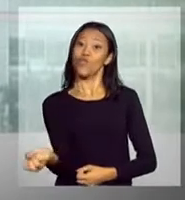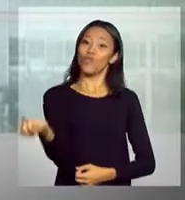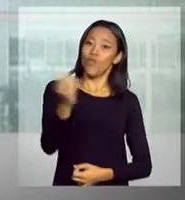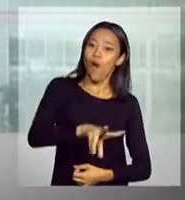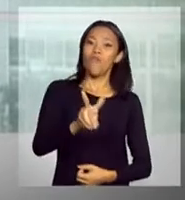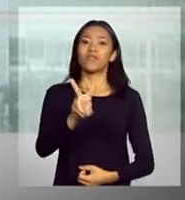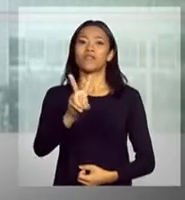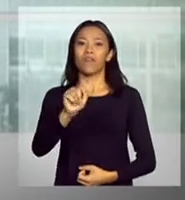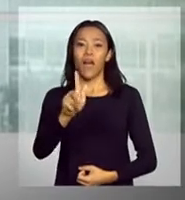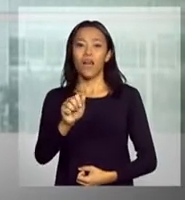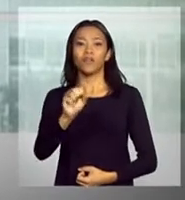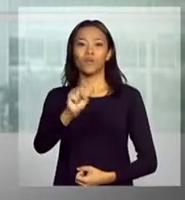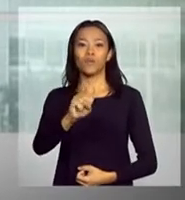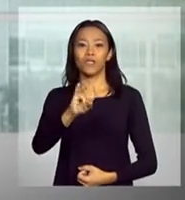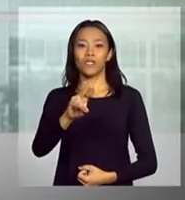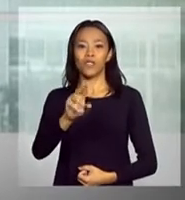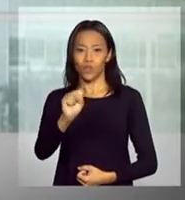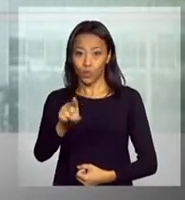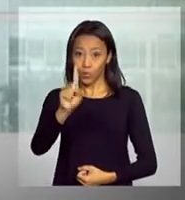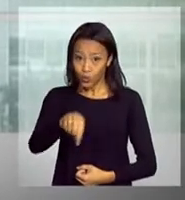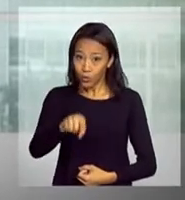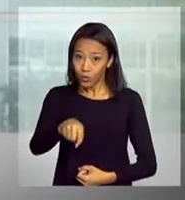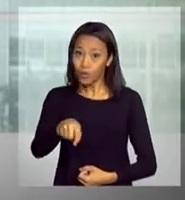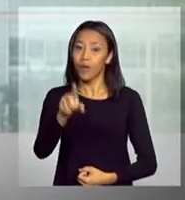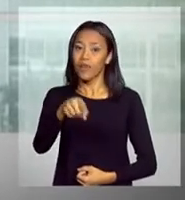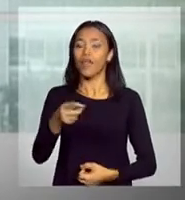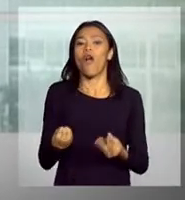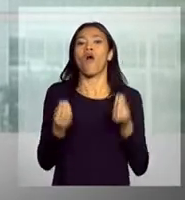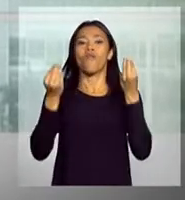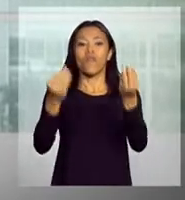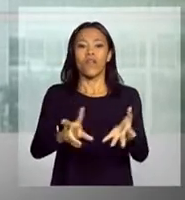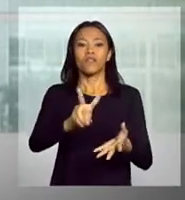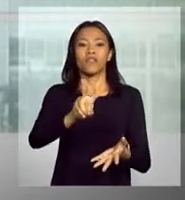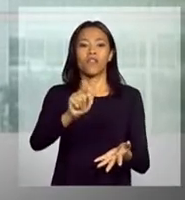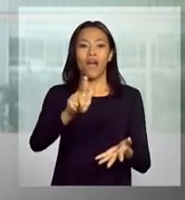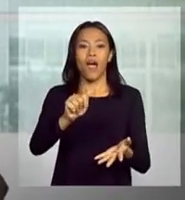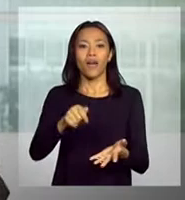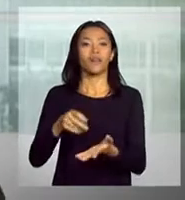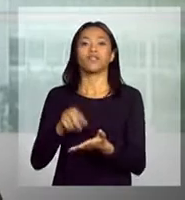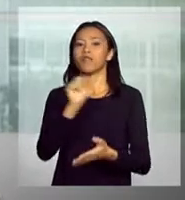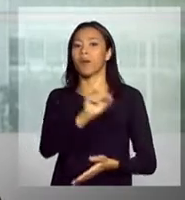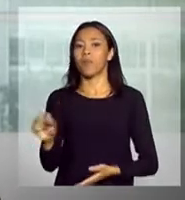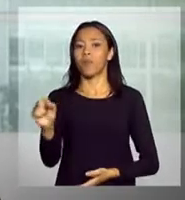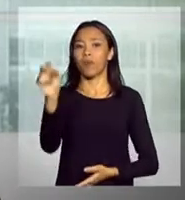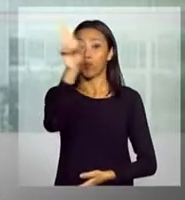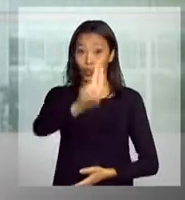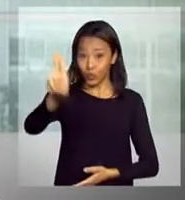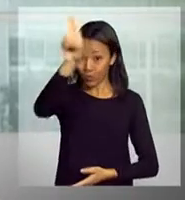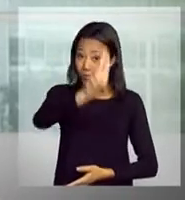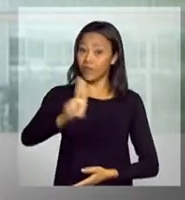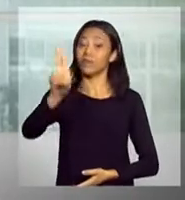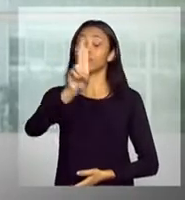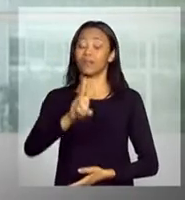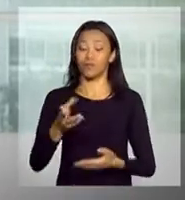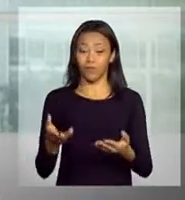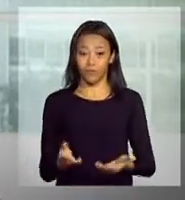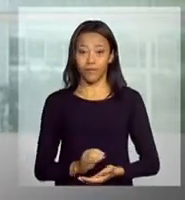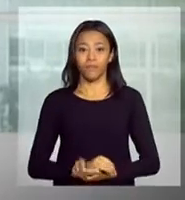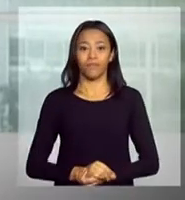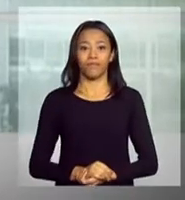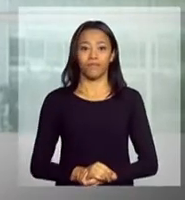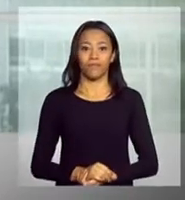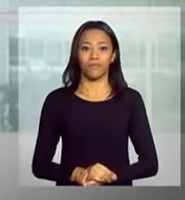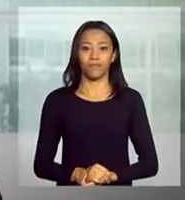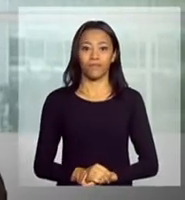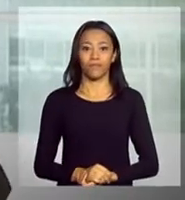novas vagas no Sisu o sistema de seleção unificada que oferece vagas em instituições de educação superior